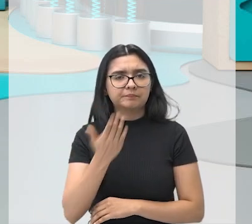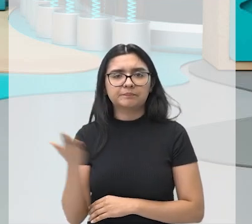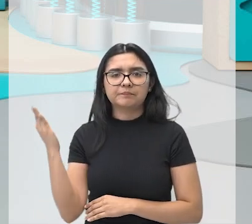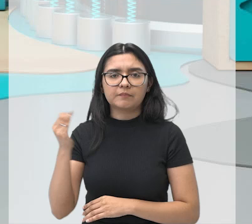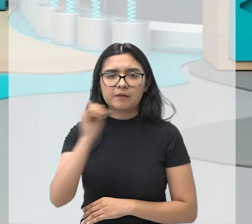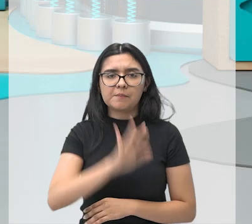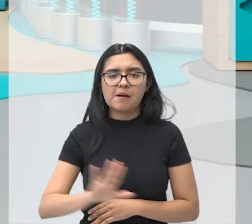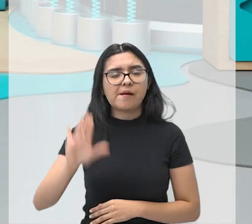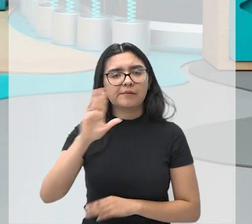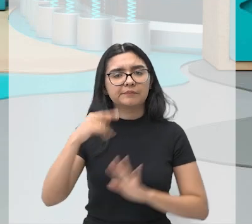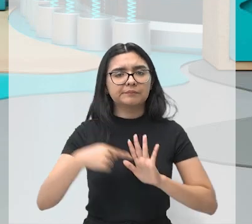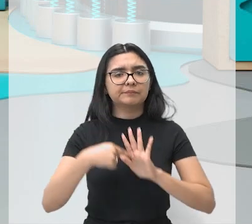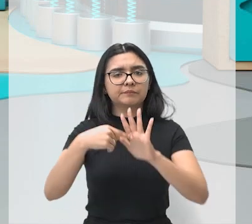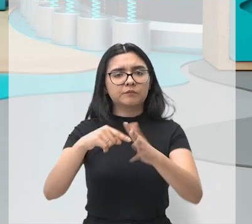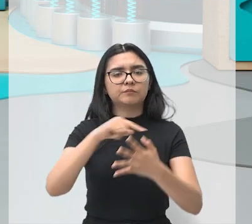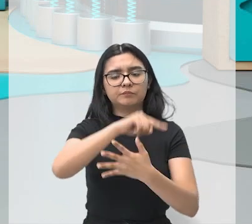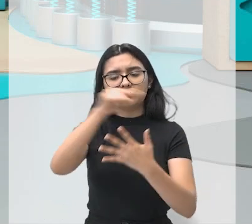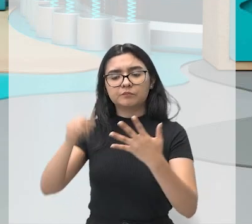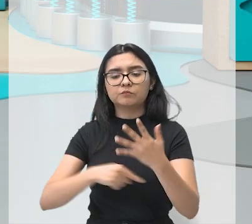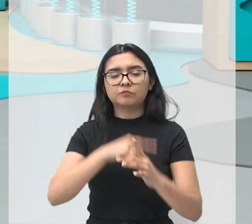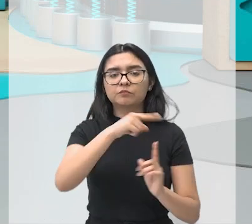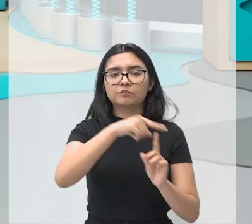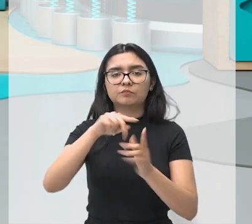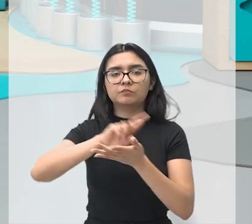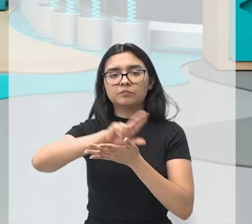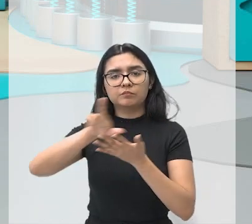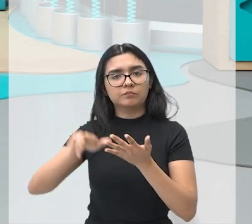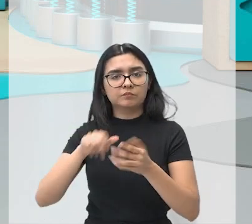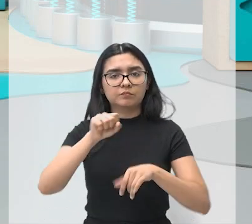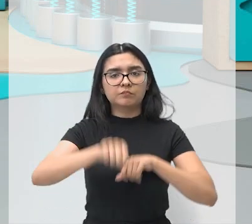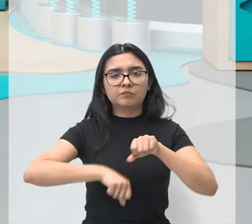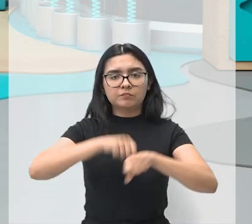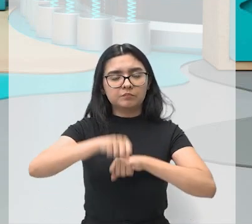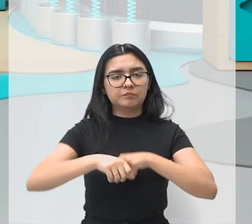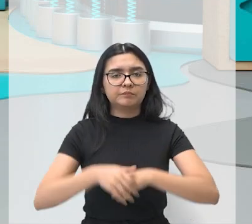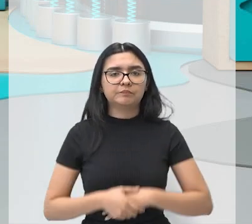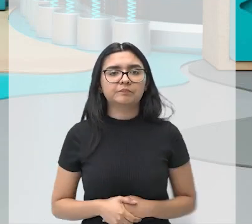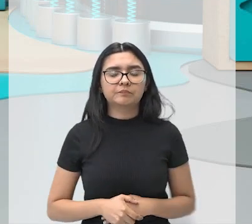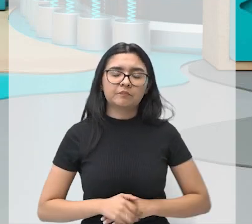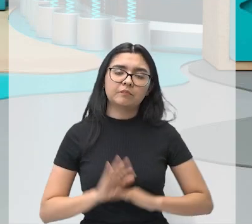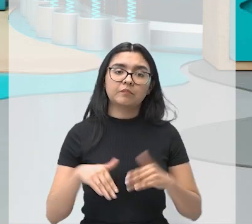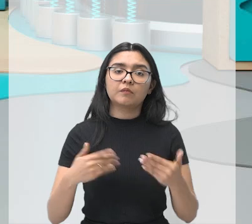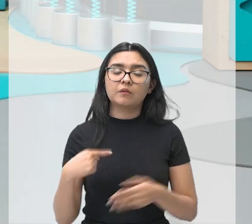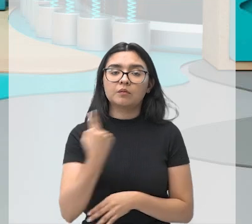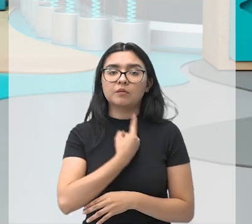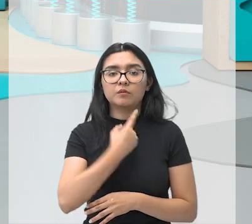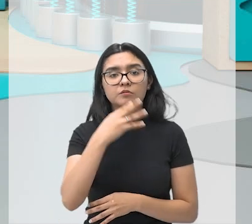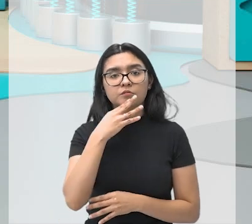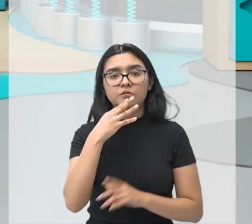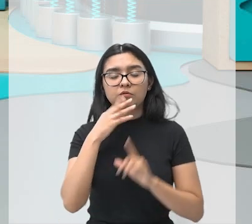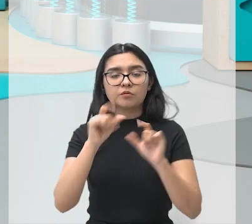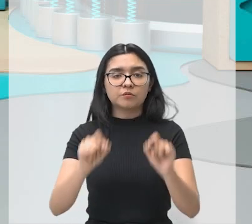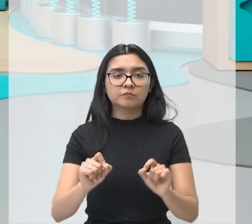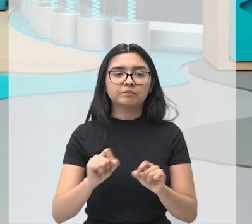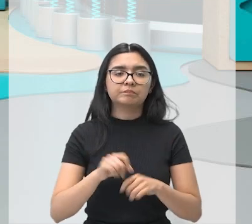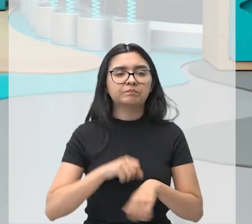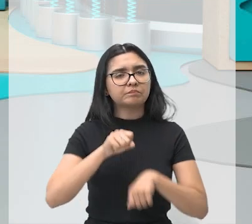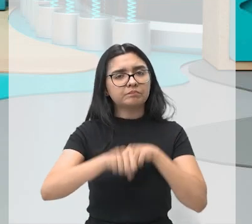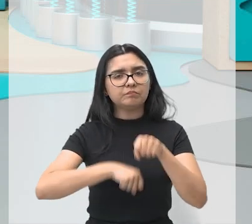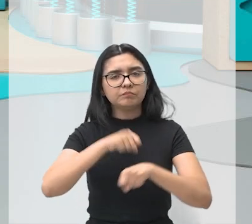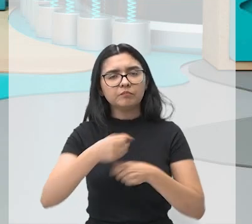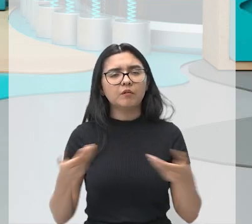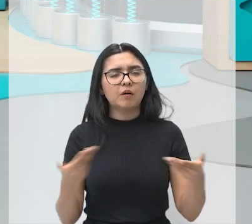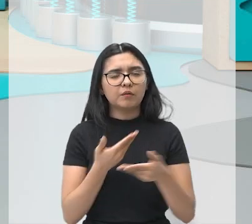a imagem das modalidades. Olha só, perfeito. Para a gente conhecer um pouco mais sobre o ciclismo, olha só, a gente